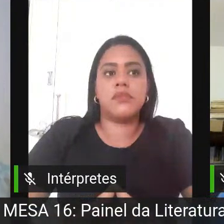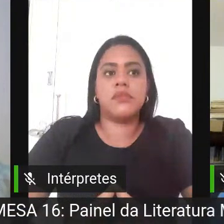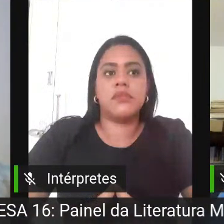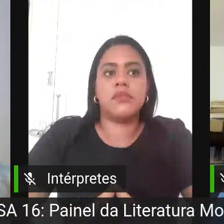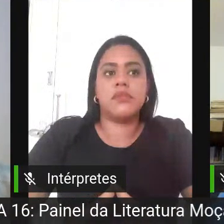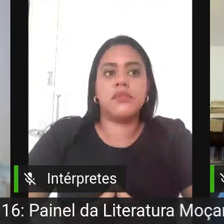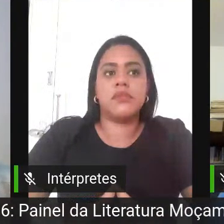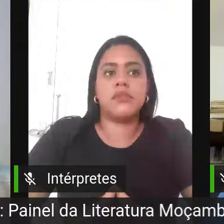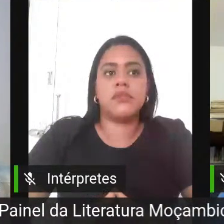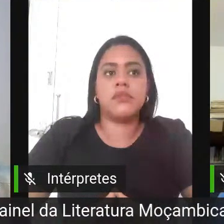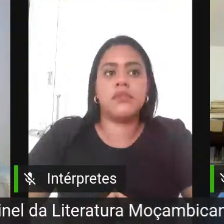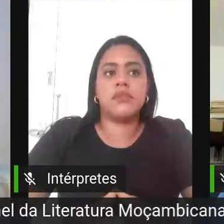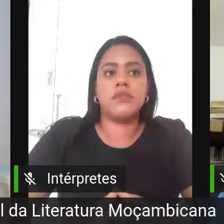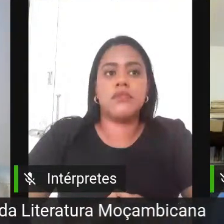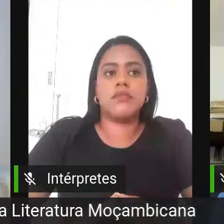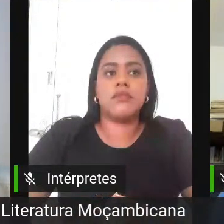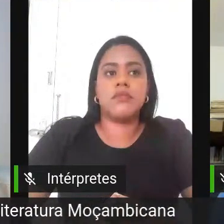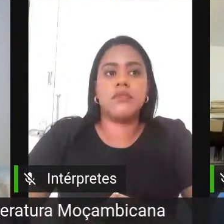Estabelecer isso.